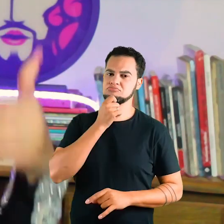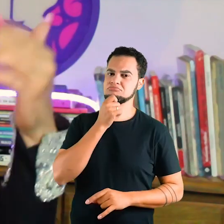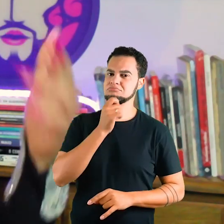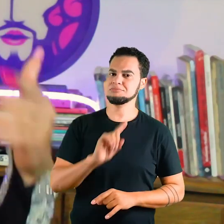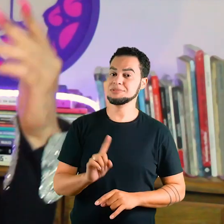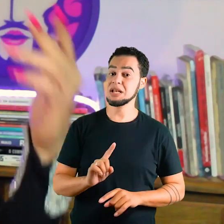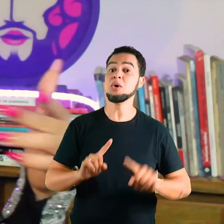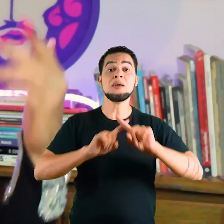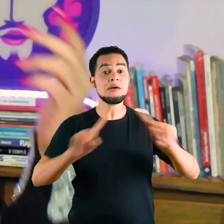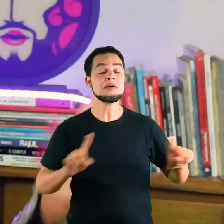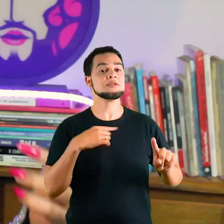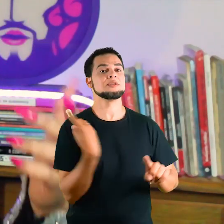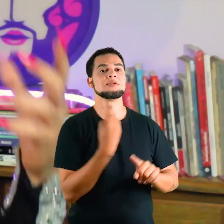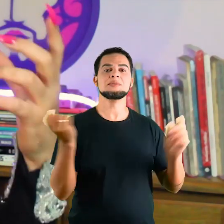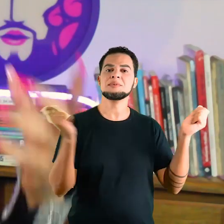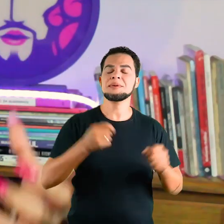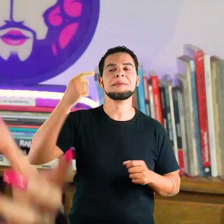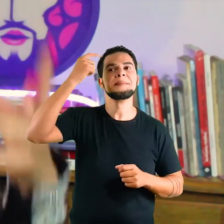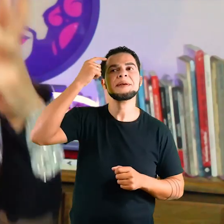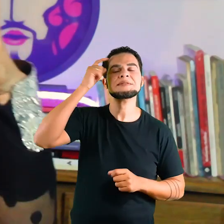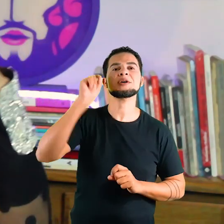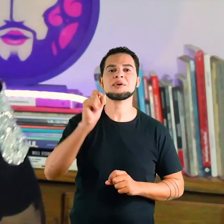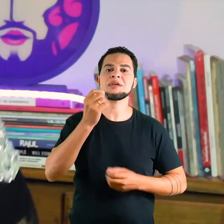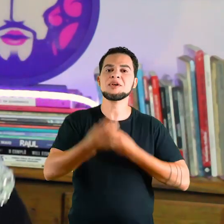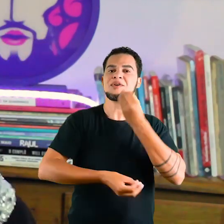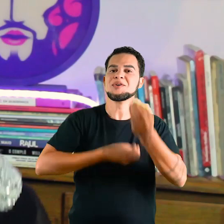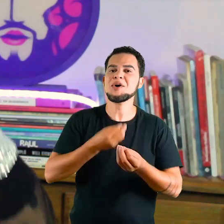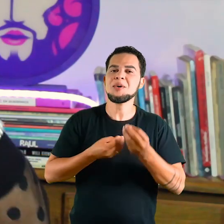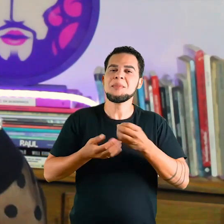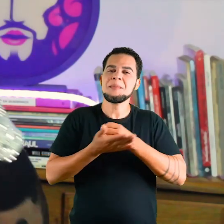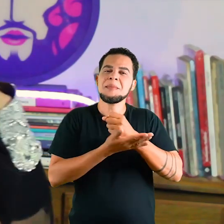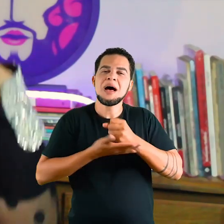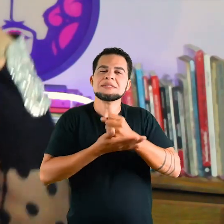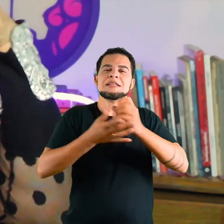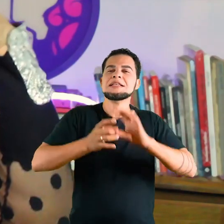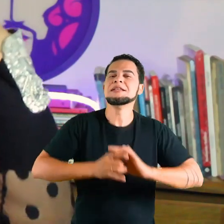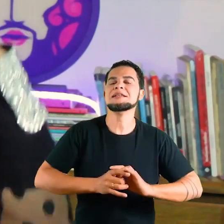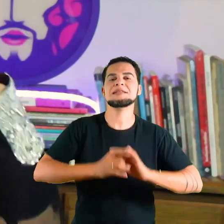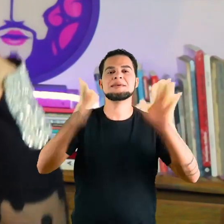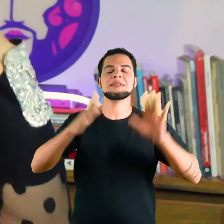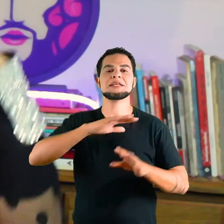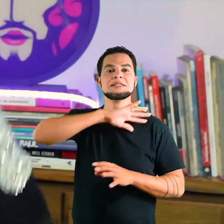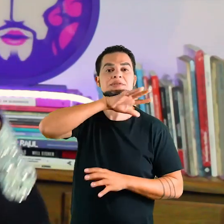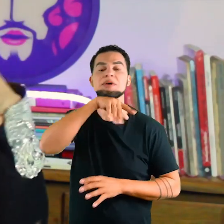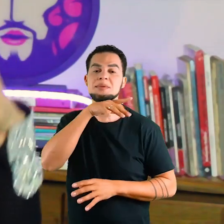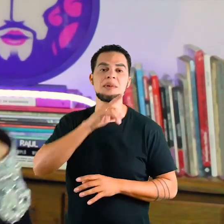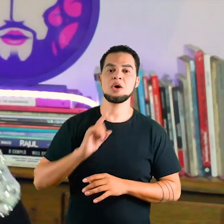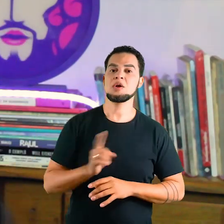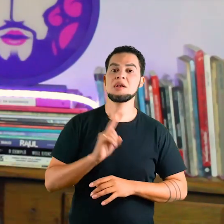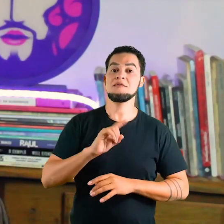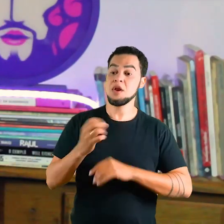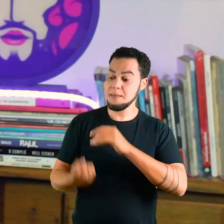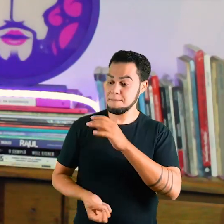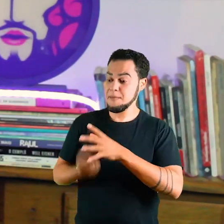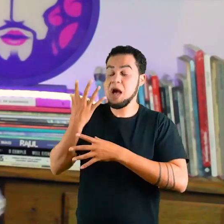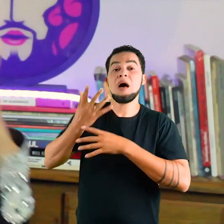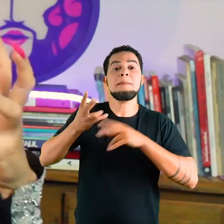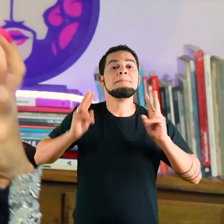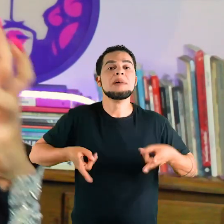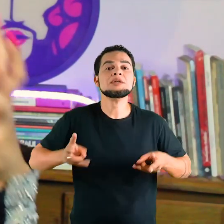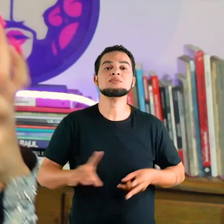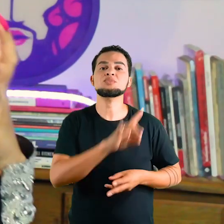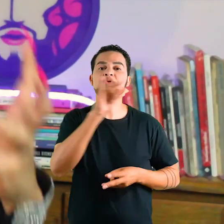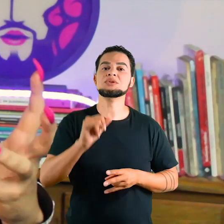lógico. Mas podemos pensar que as bases para a libertação animal não foram lançadas no mesmo dia